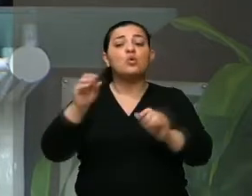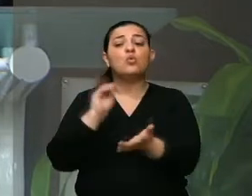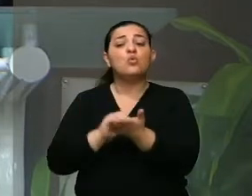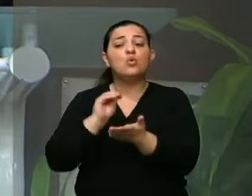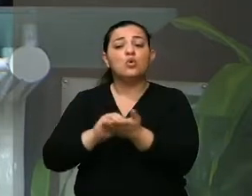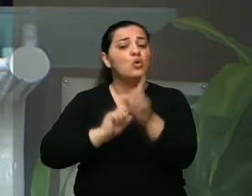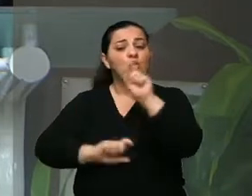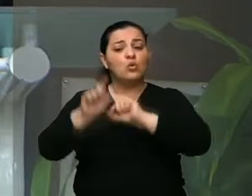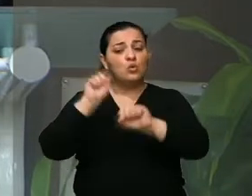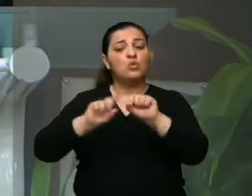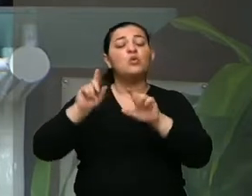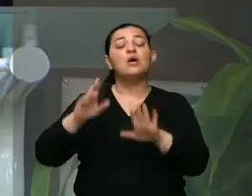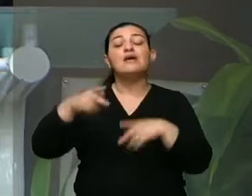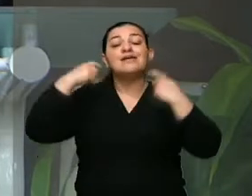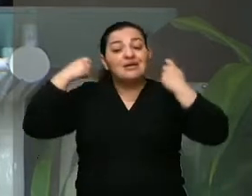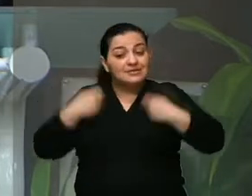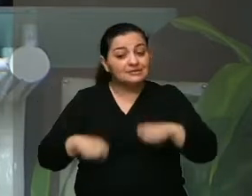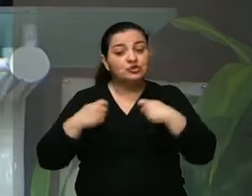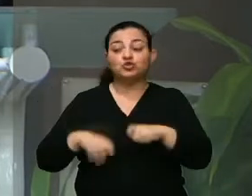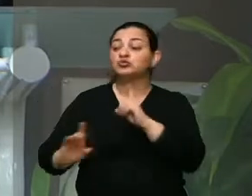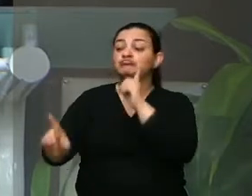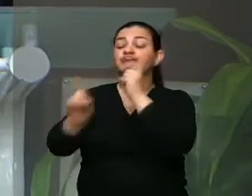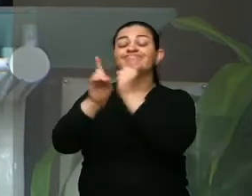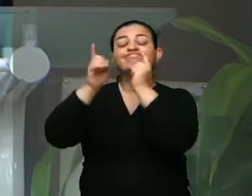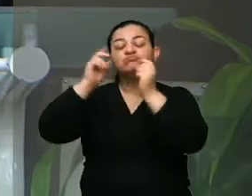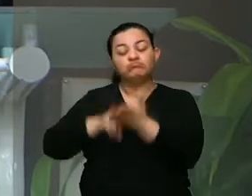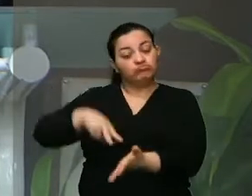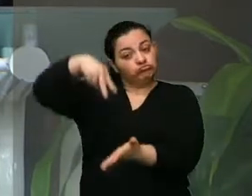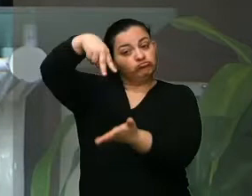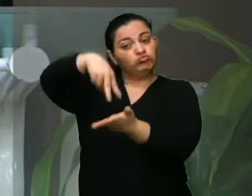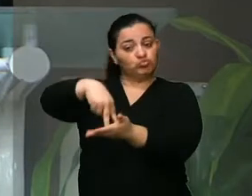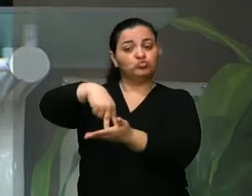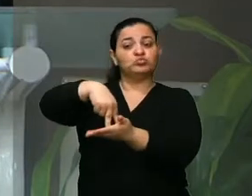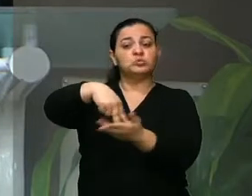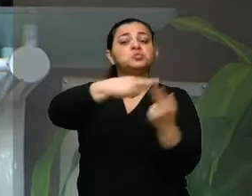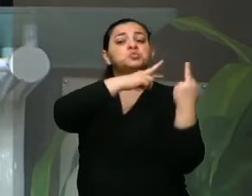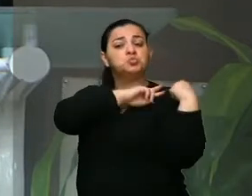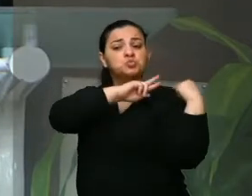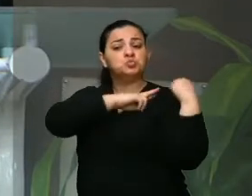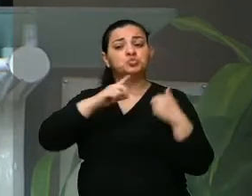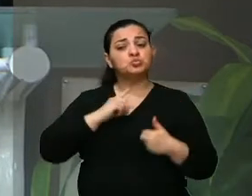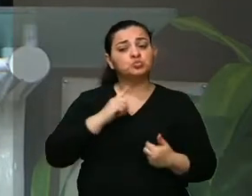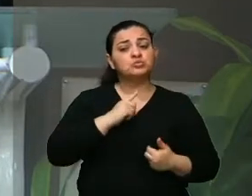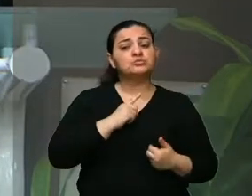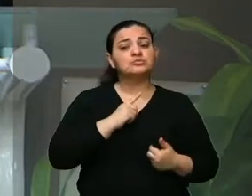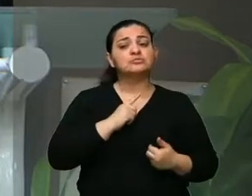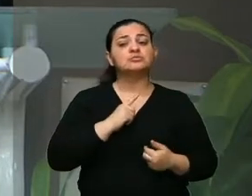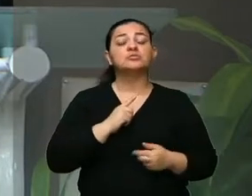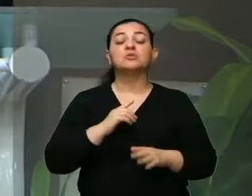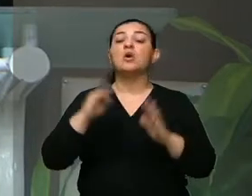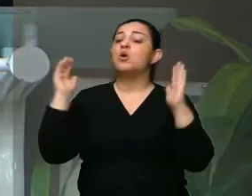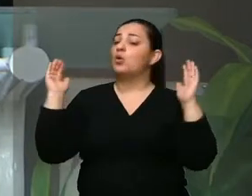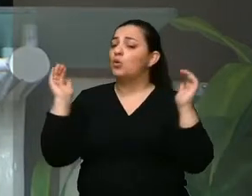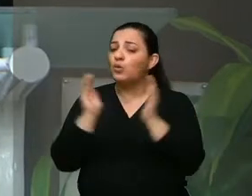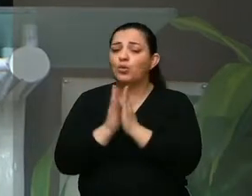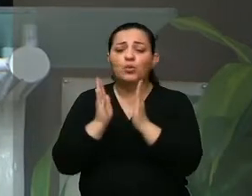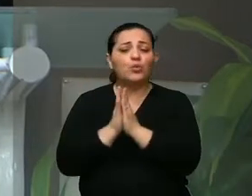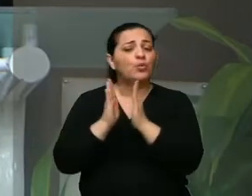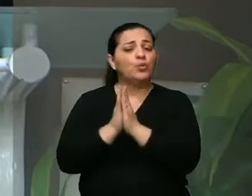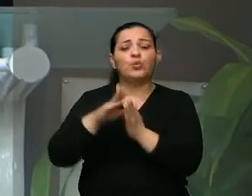mas ele precisa de encontrar lá no posto do teu dever orando de